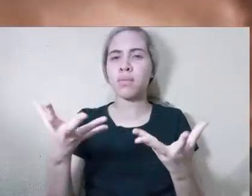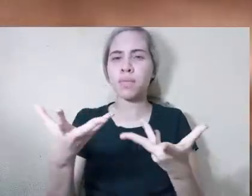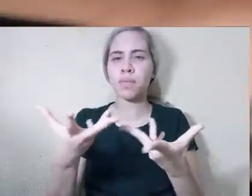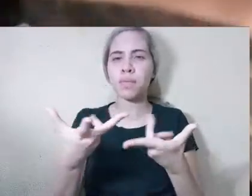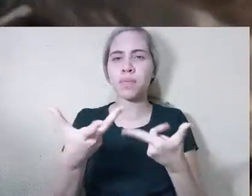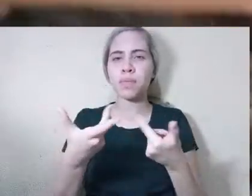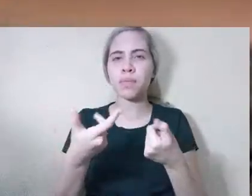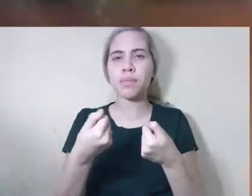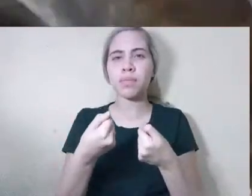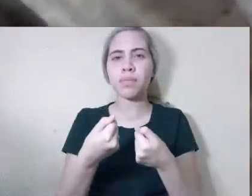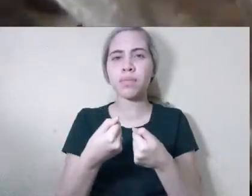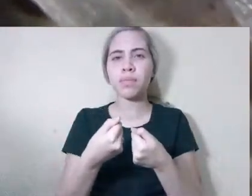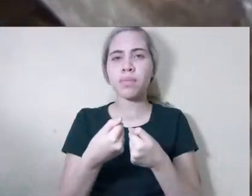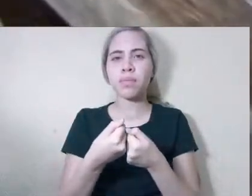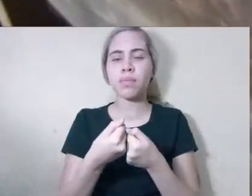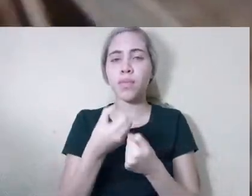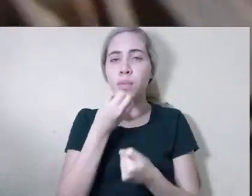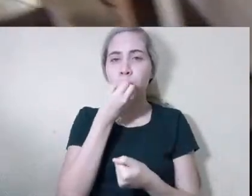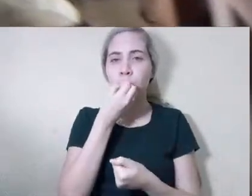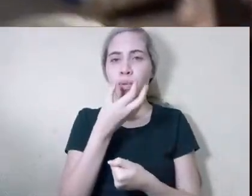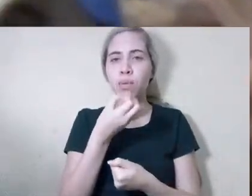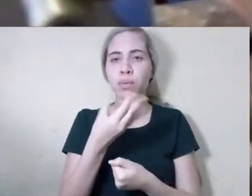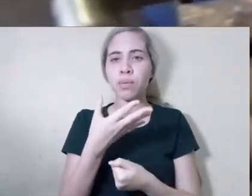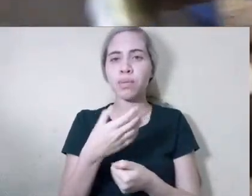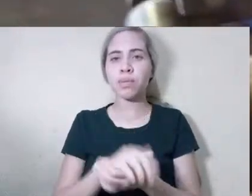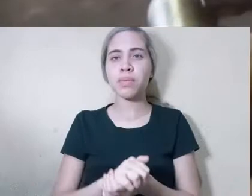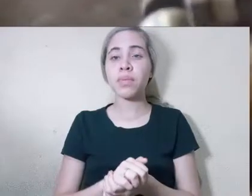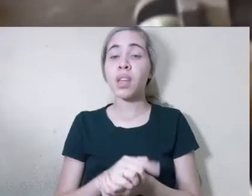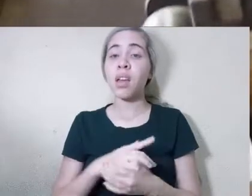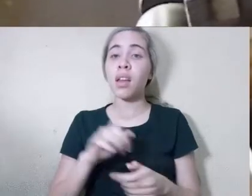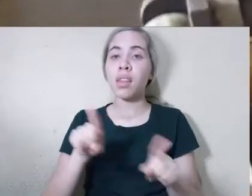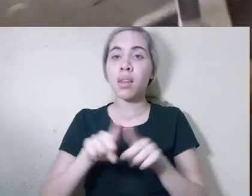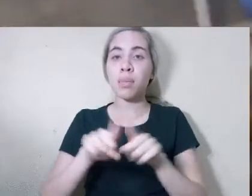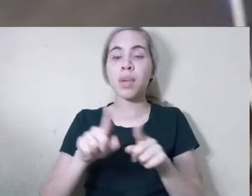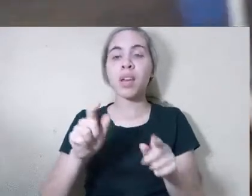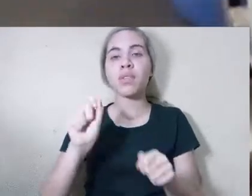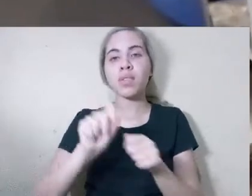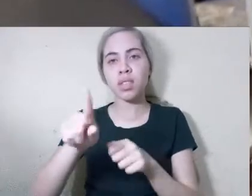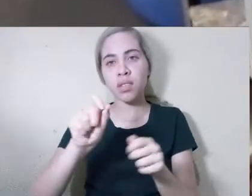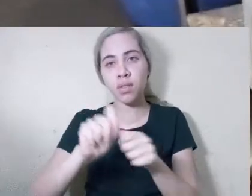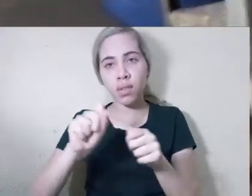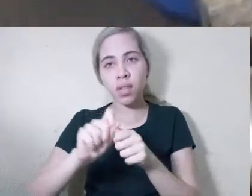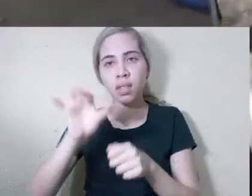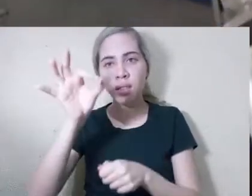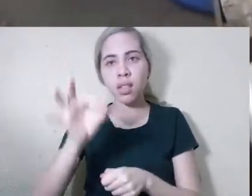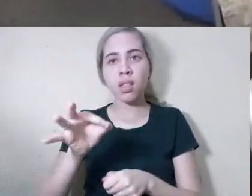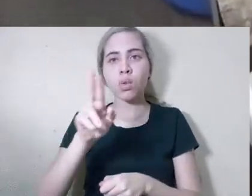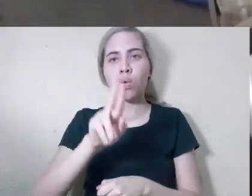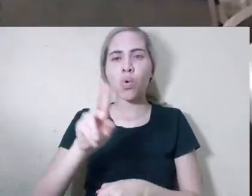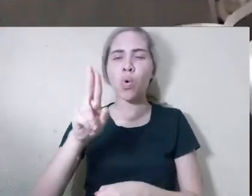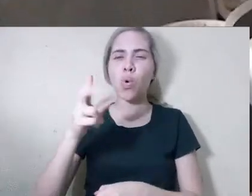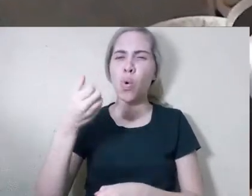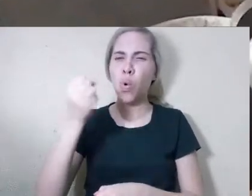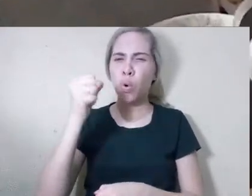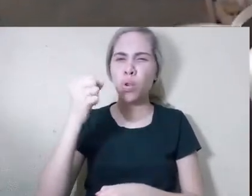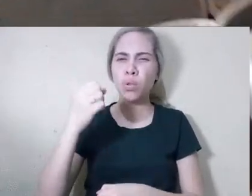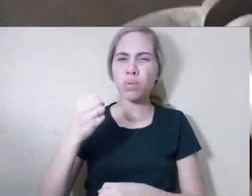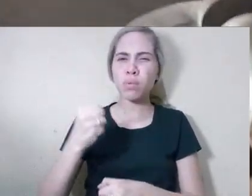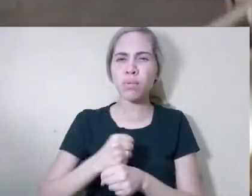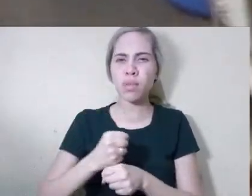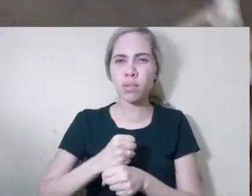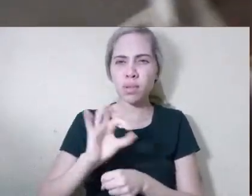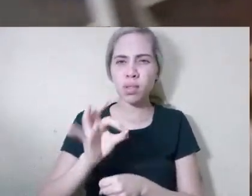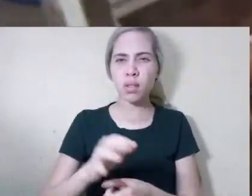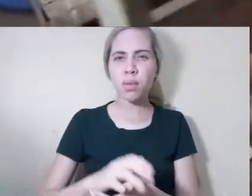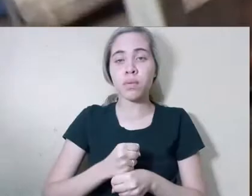Excelente. Muito bom. Essa aqui é uma lixadeira também que vocês fizeram, não foi? Foi. Há uns 8 anos, né, que você me falou. Isso, já tem